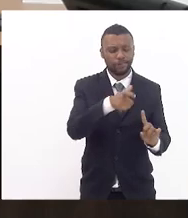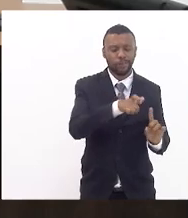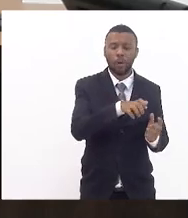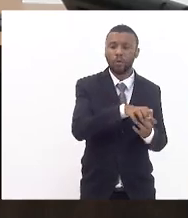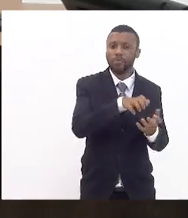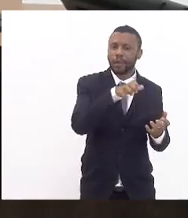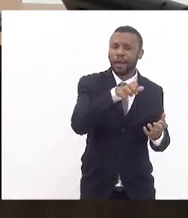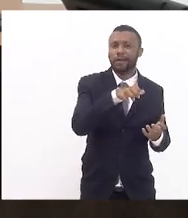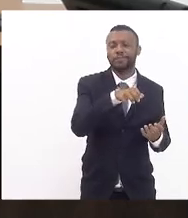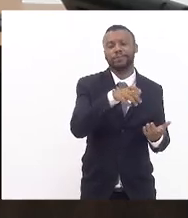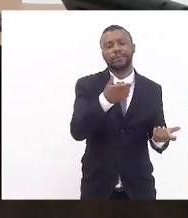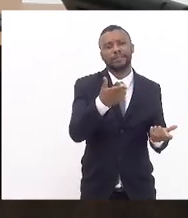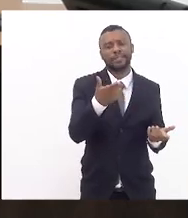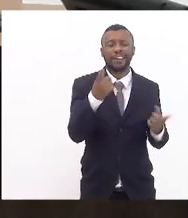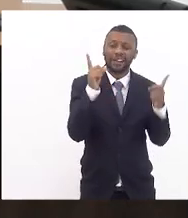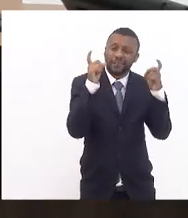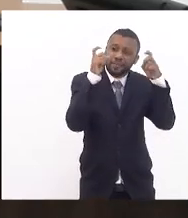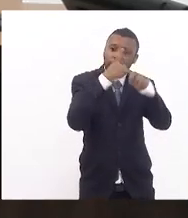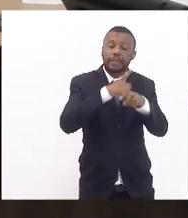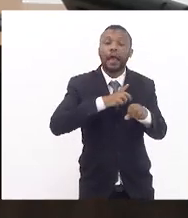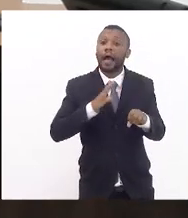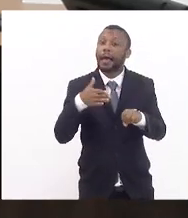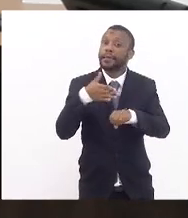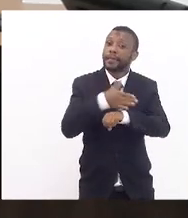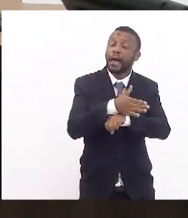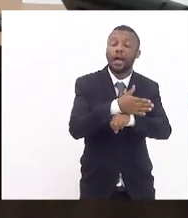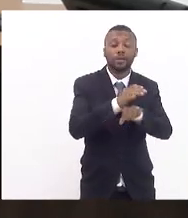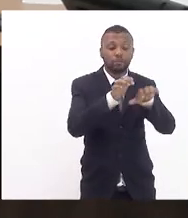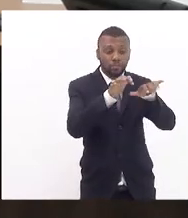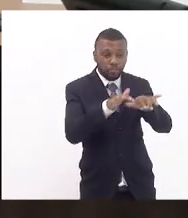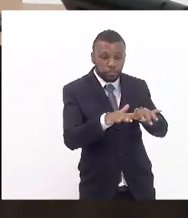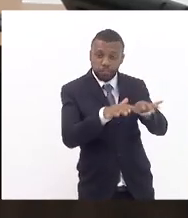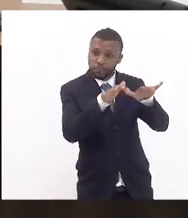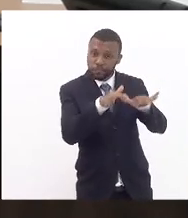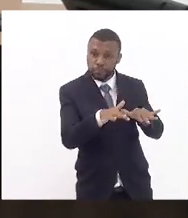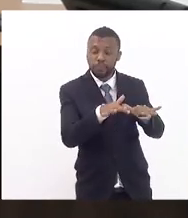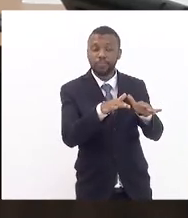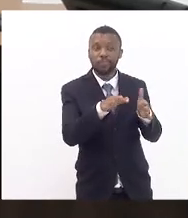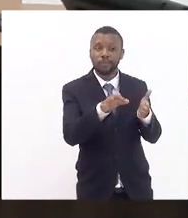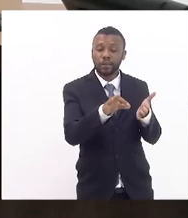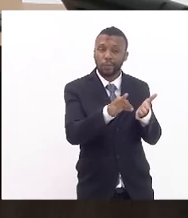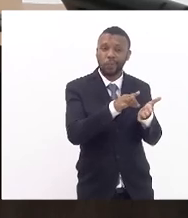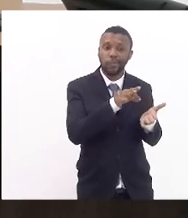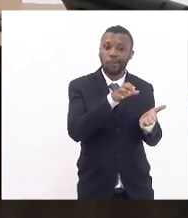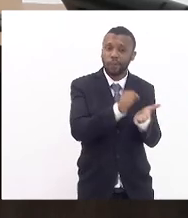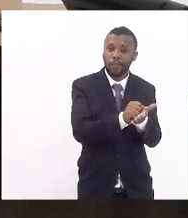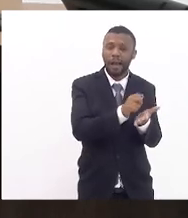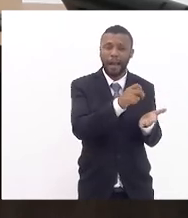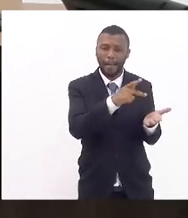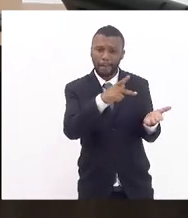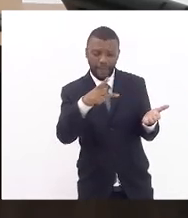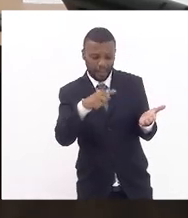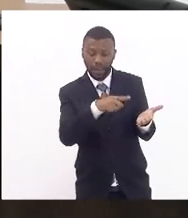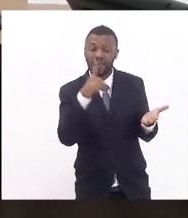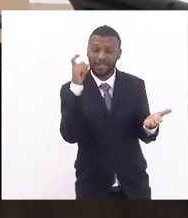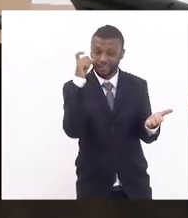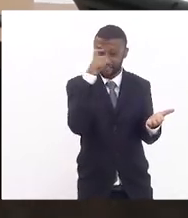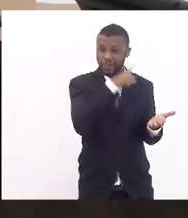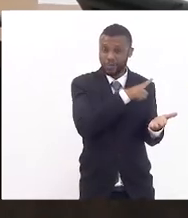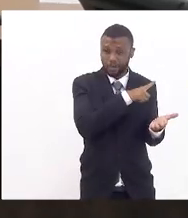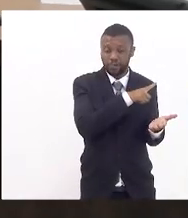nossa terceira idade tem para acessar o agendamento nesse universo virtual. Já